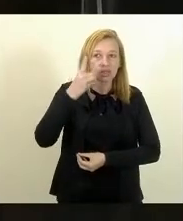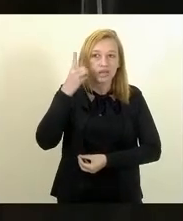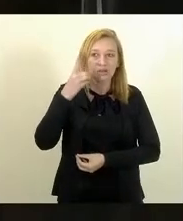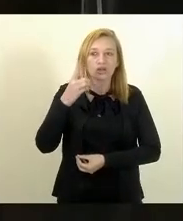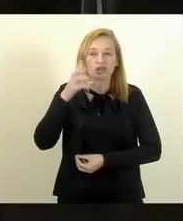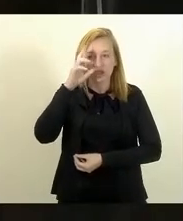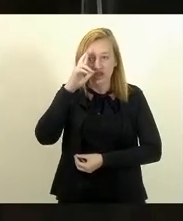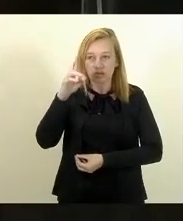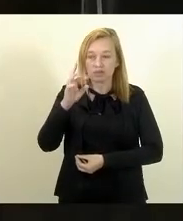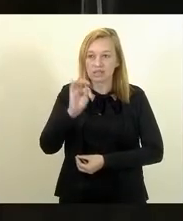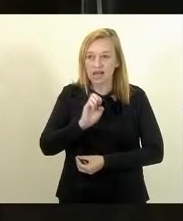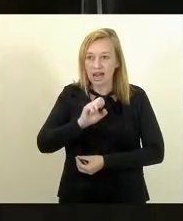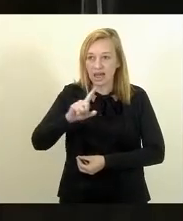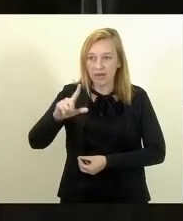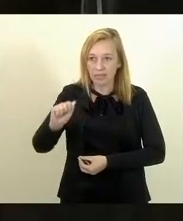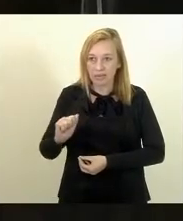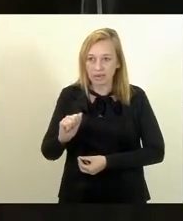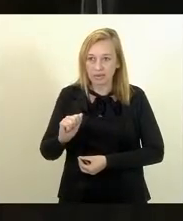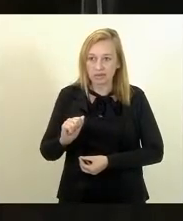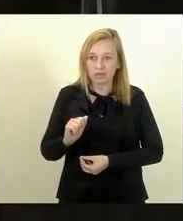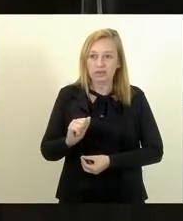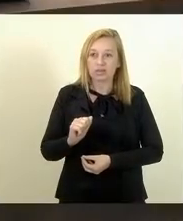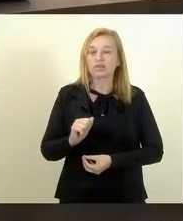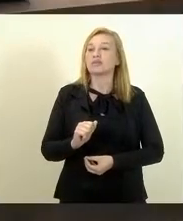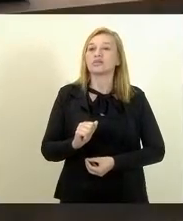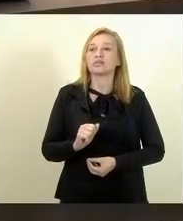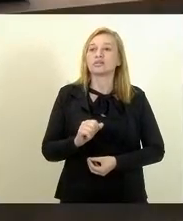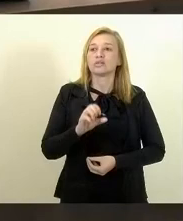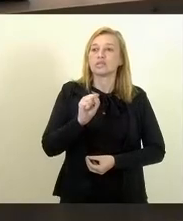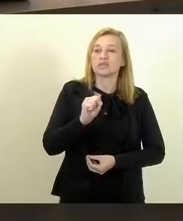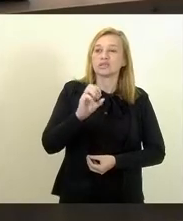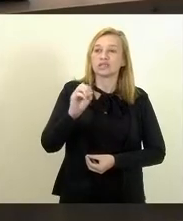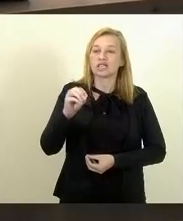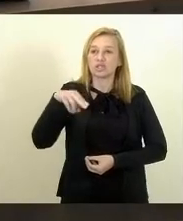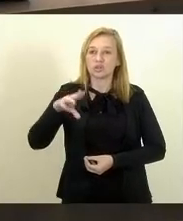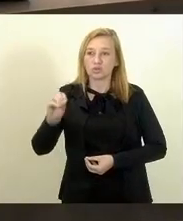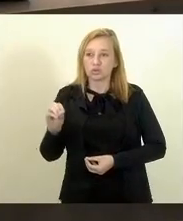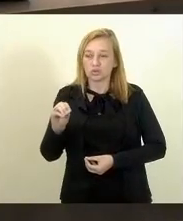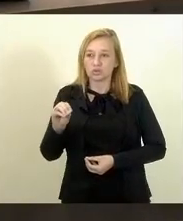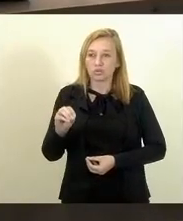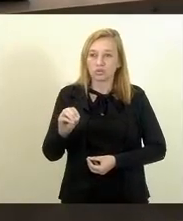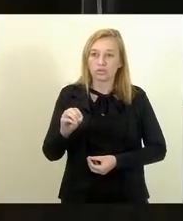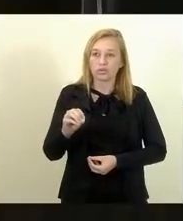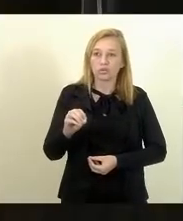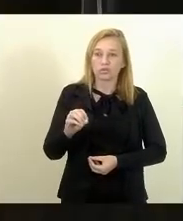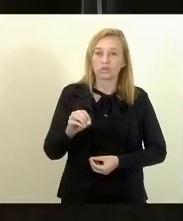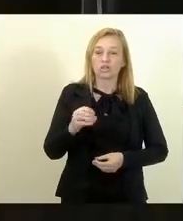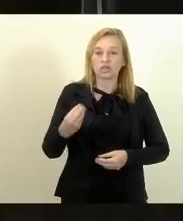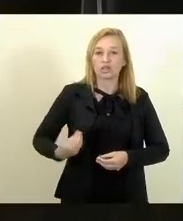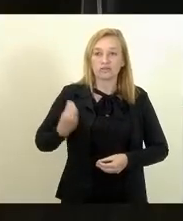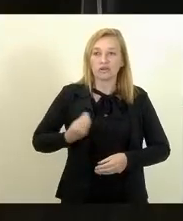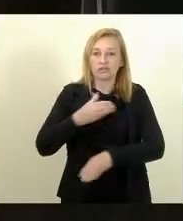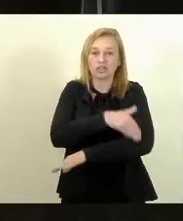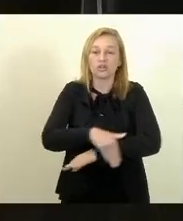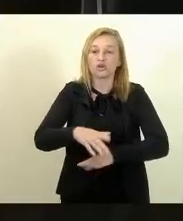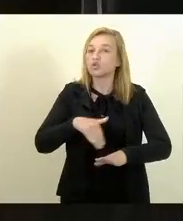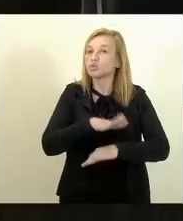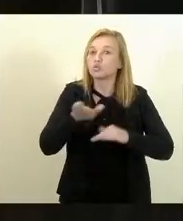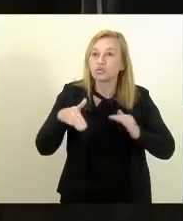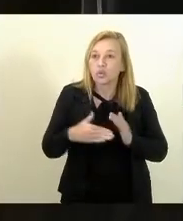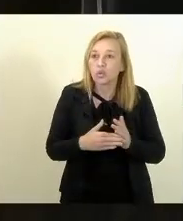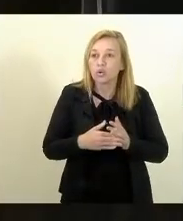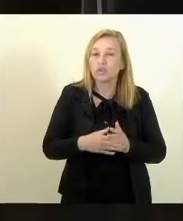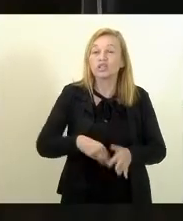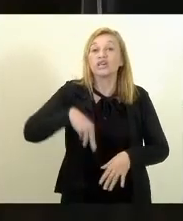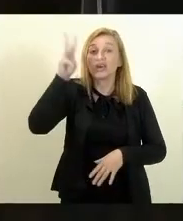Coronel Salema, que foi o censo de população em situação de rua. A partir desse censo, com todos os recortes de quem são